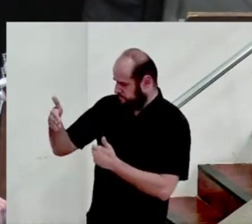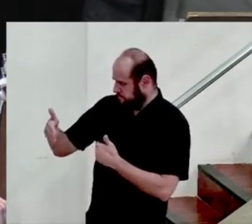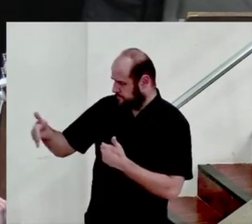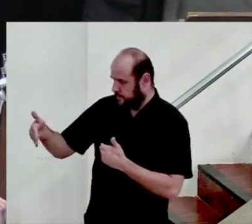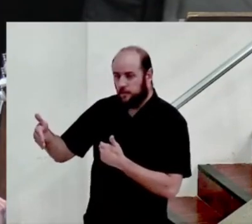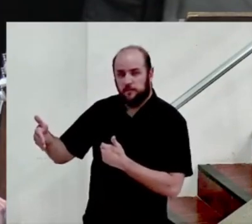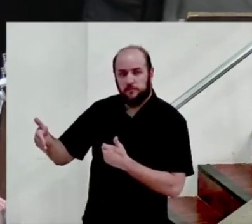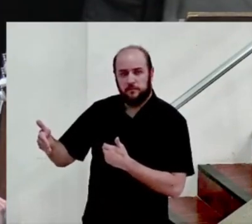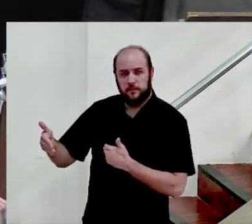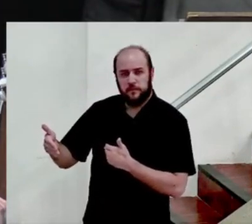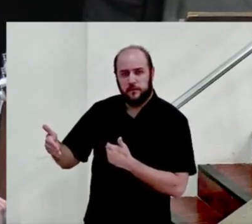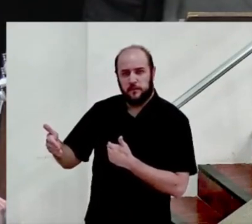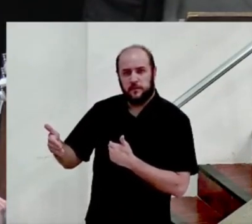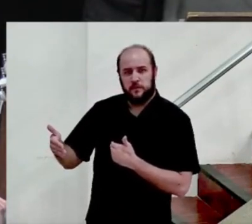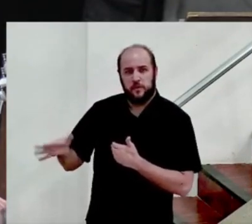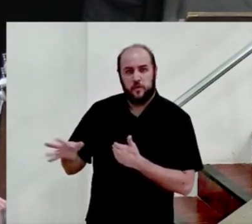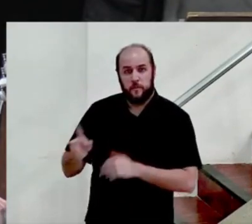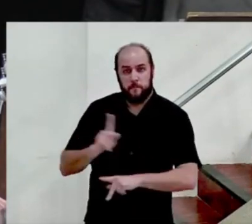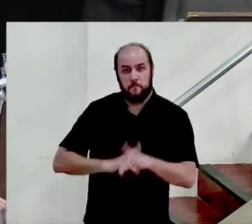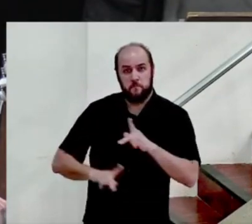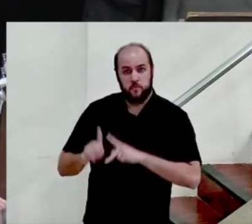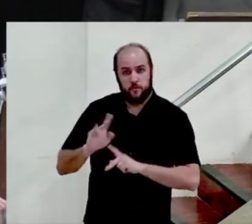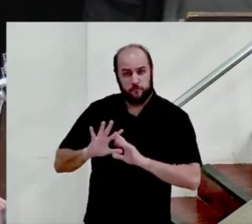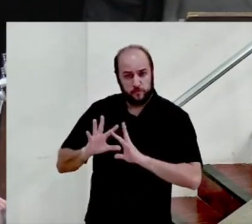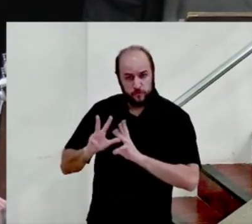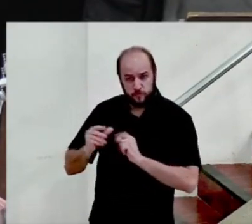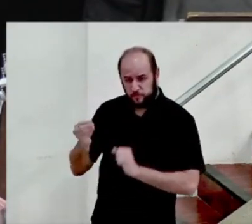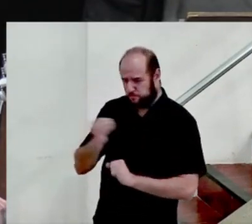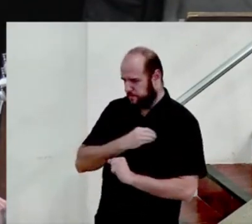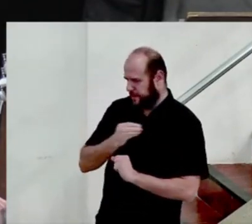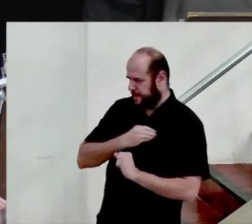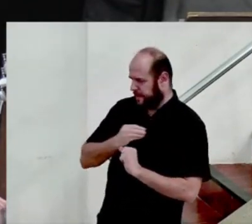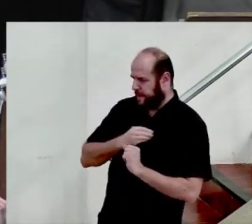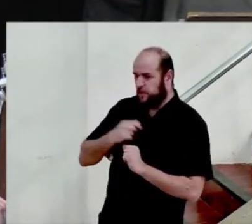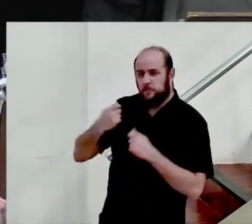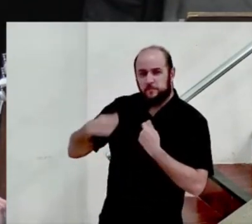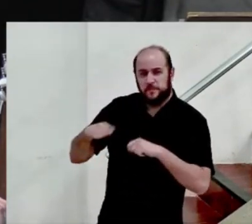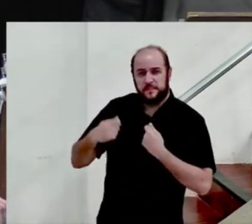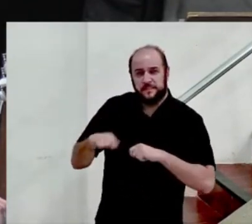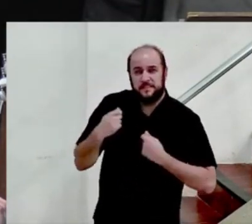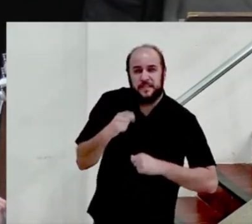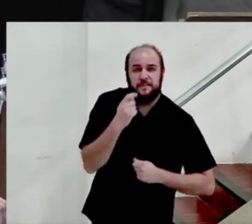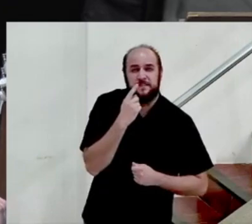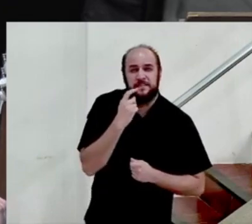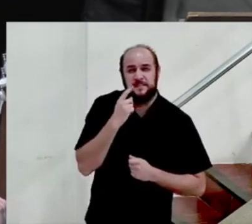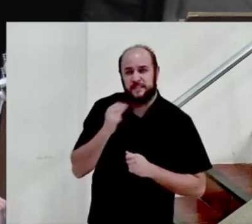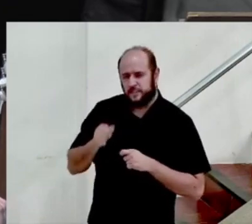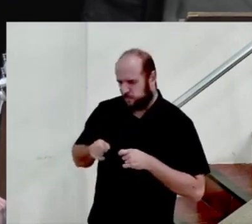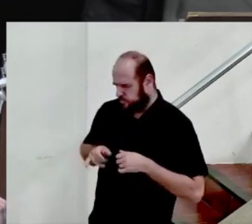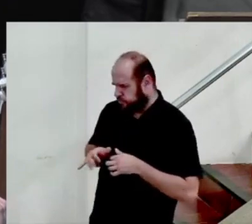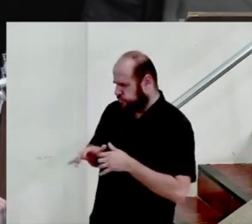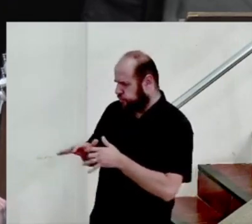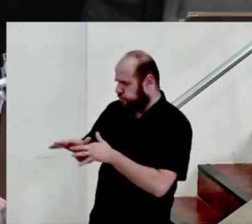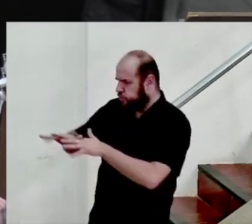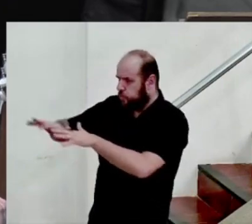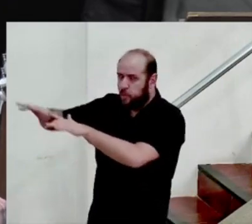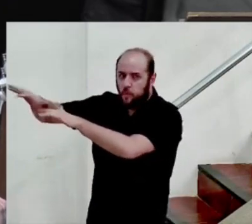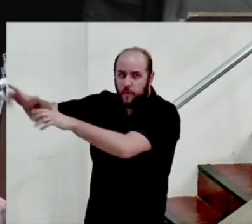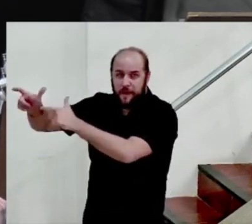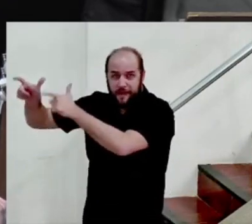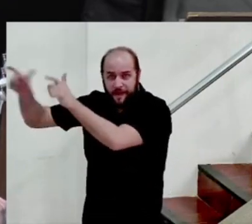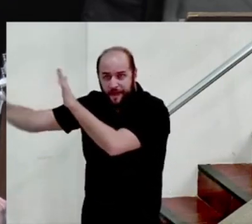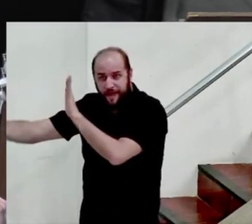tabernáculo. Quando a congregação inteira pecava, o sangue tinha que ir até a arca da aliança e ser derramado sobre o